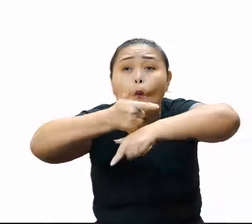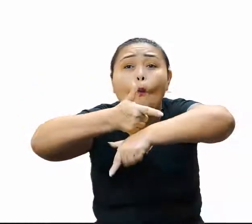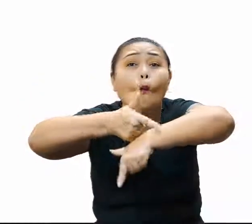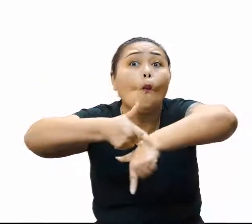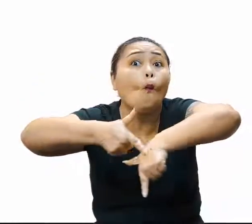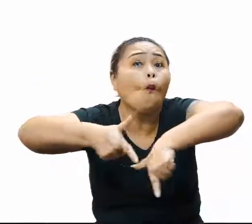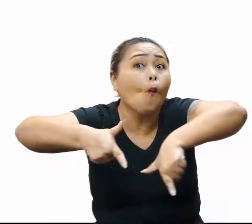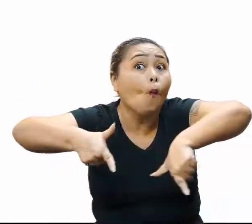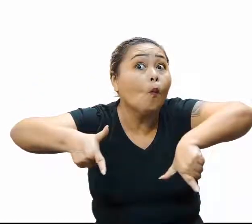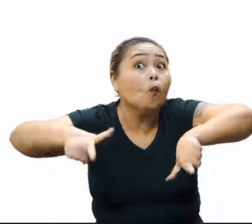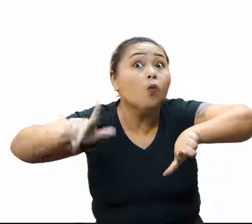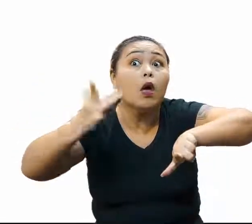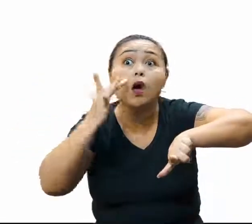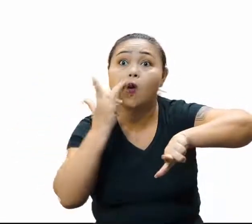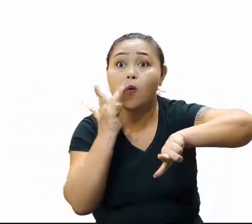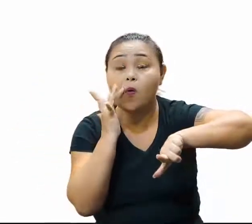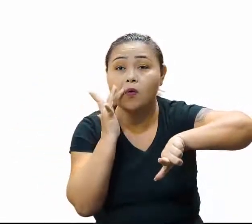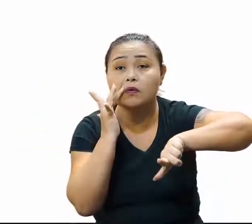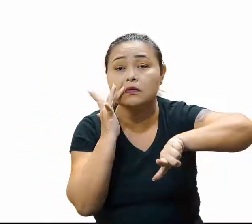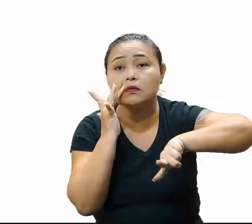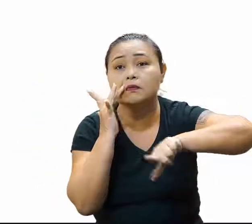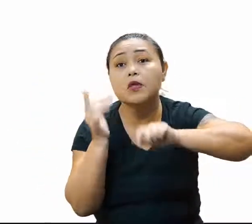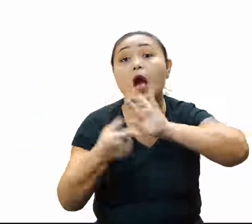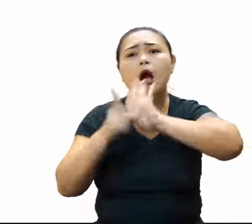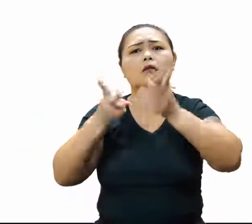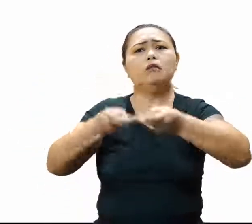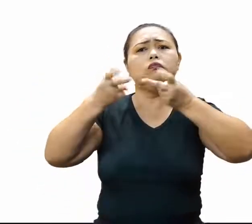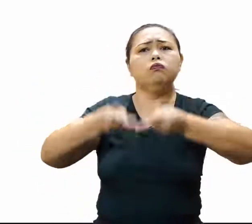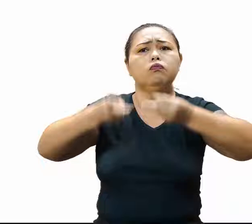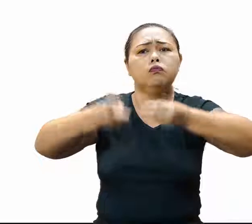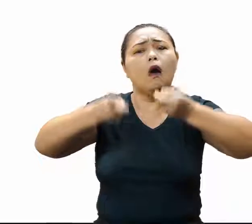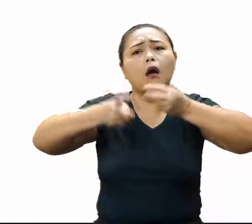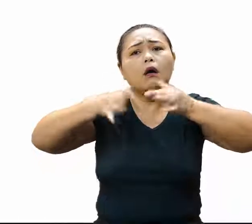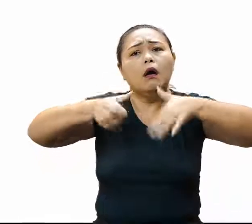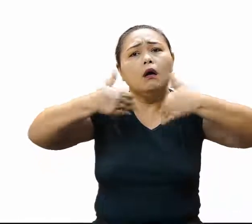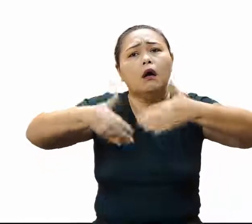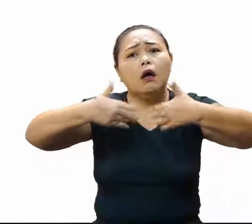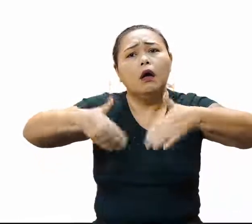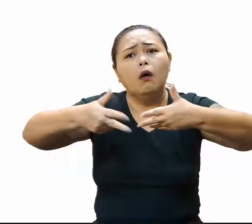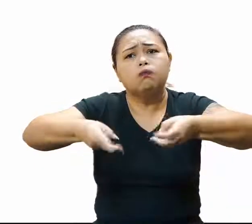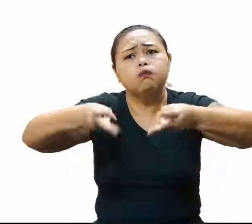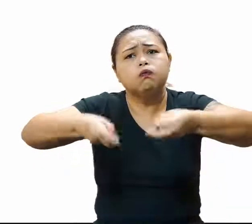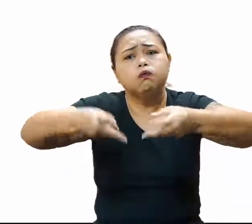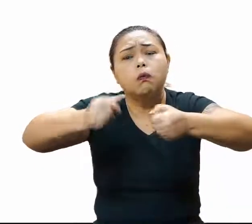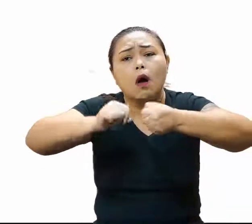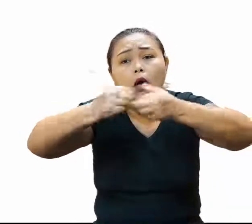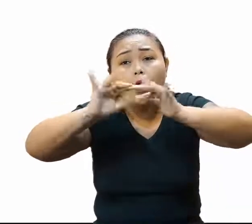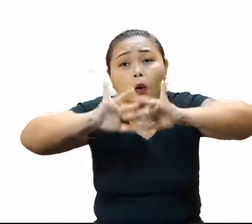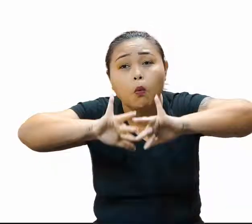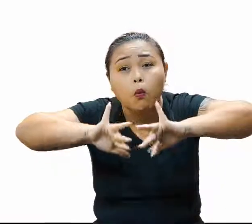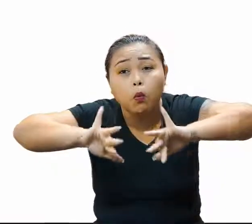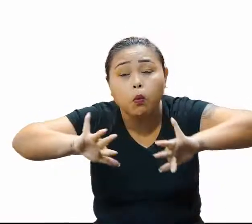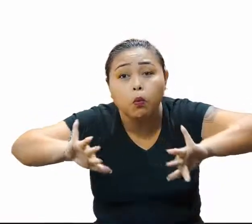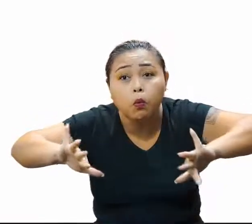acontece. Vejam, isso vai, na verdade, foi o que